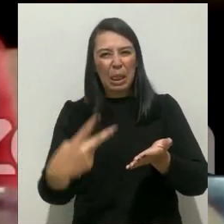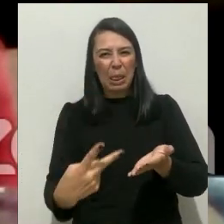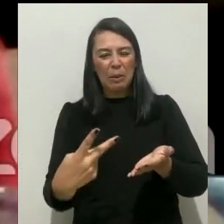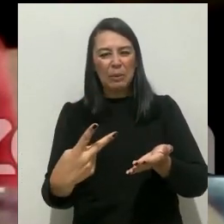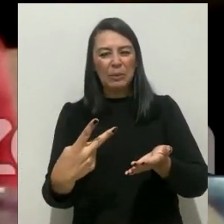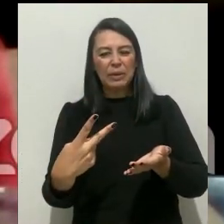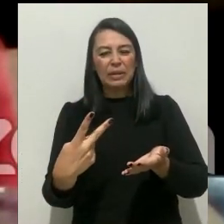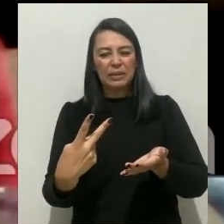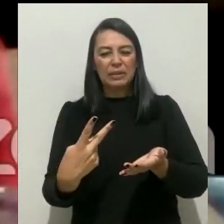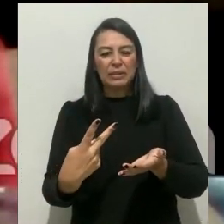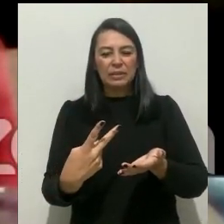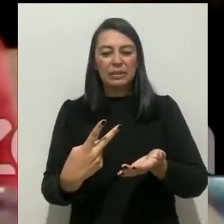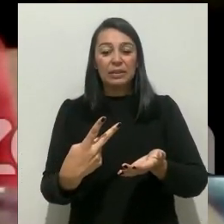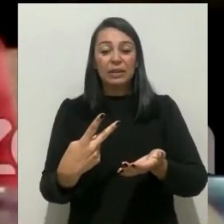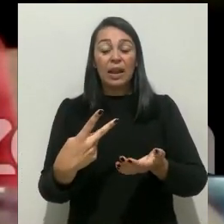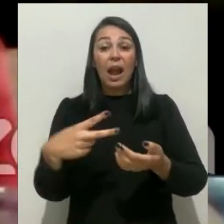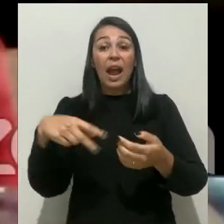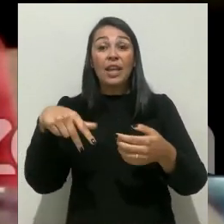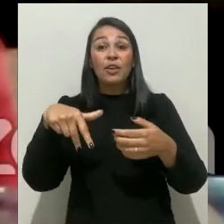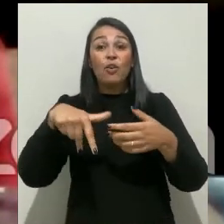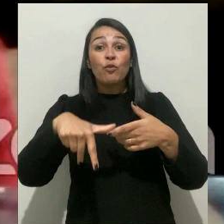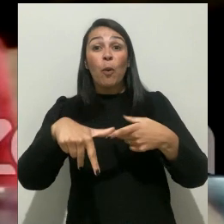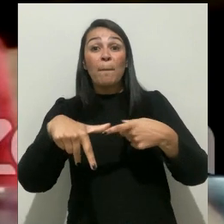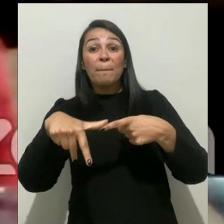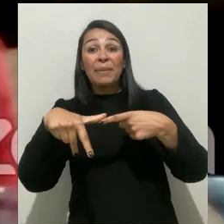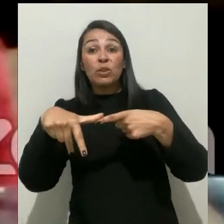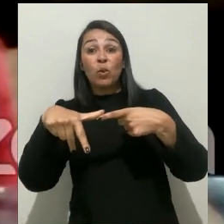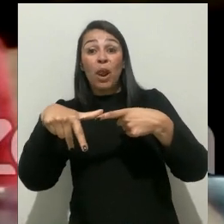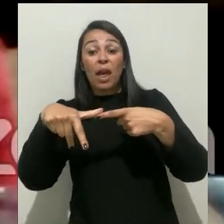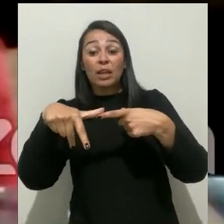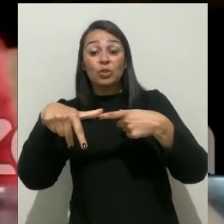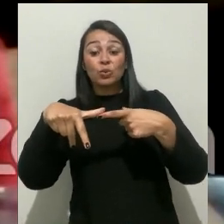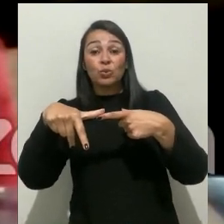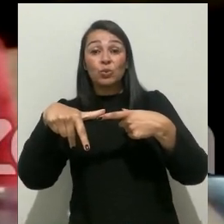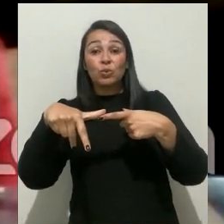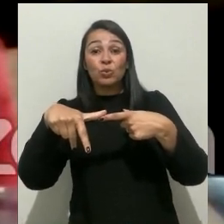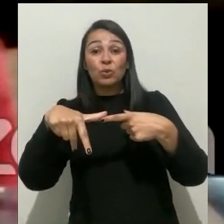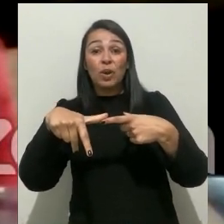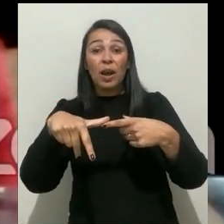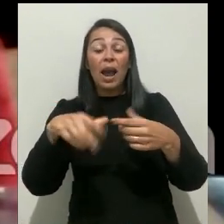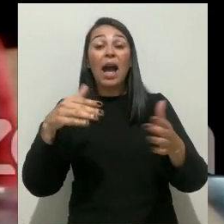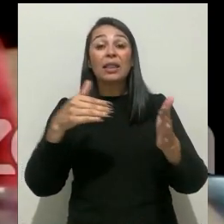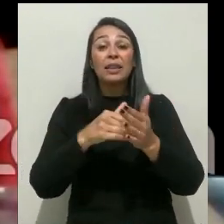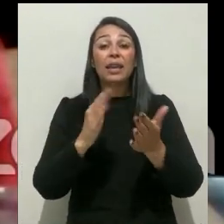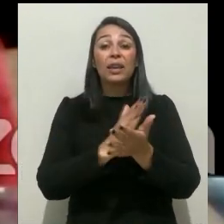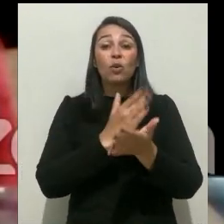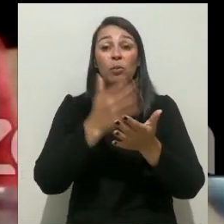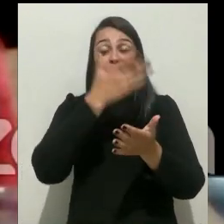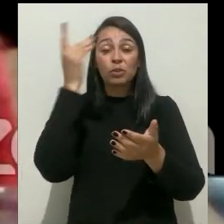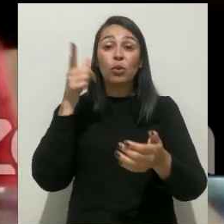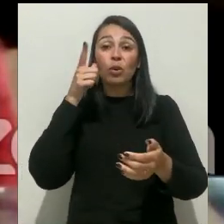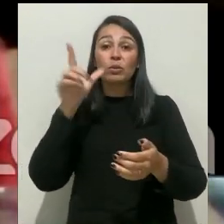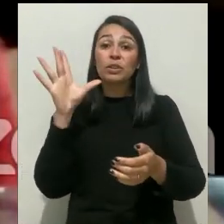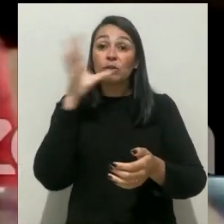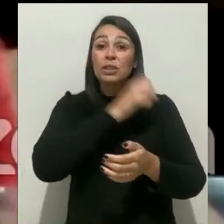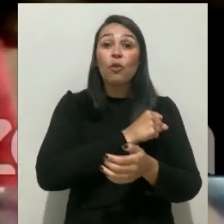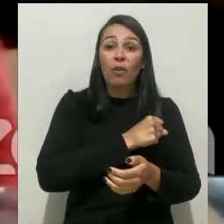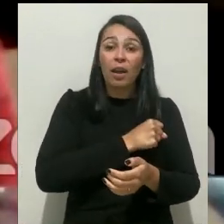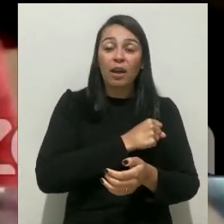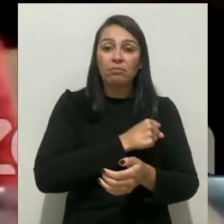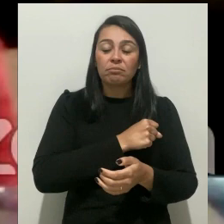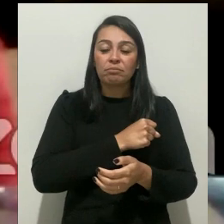tapume, e ficou pendurado, só que segurando, até que alguns operários conseguiram resgatá-lo em segundos,